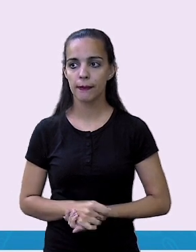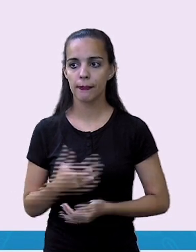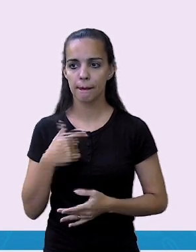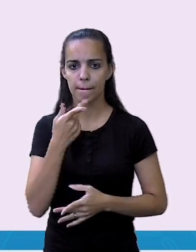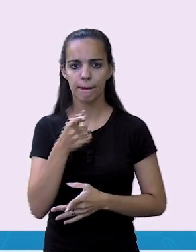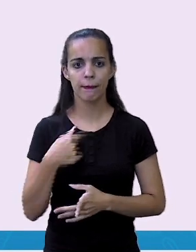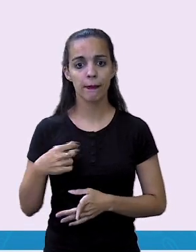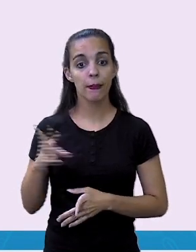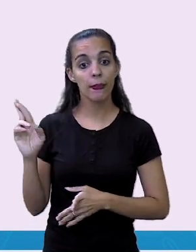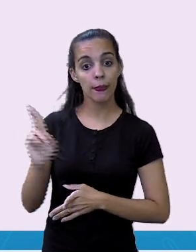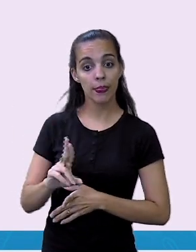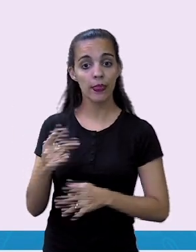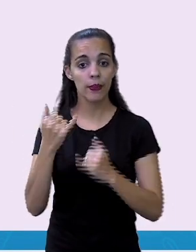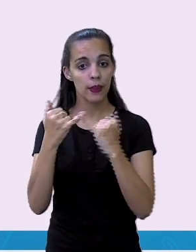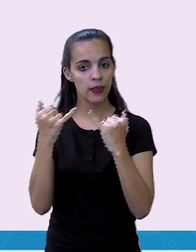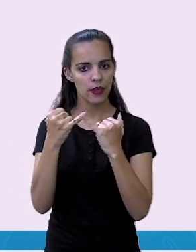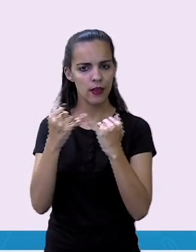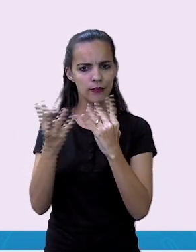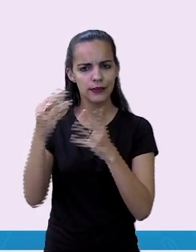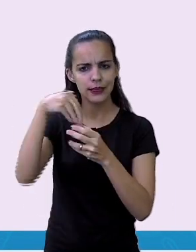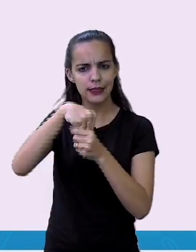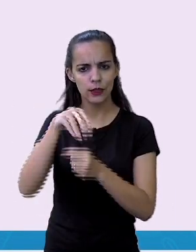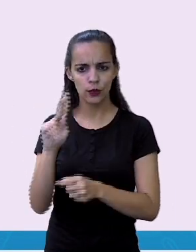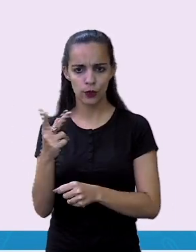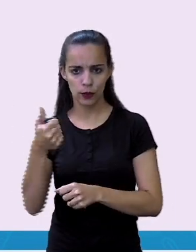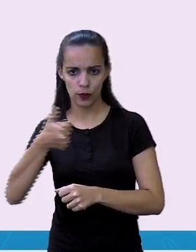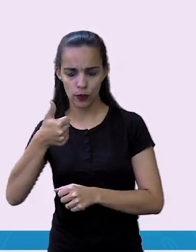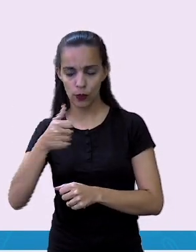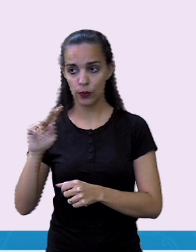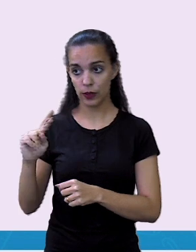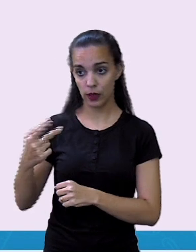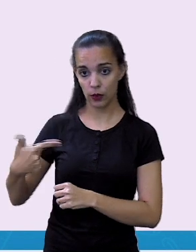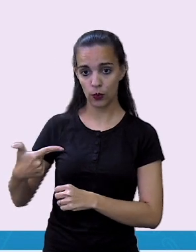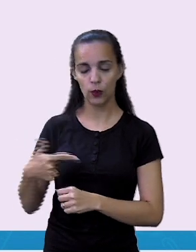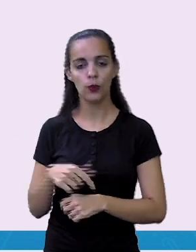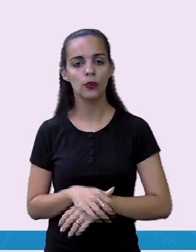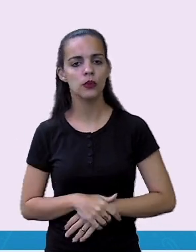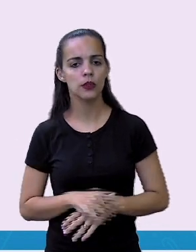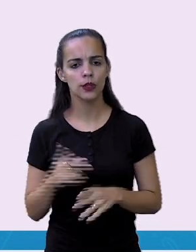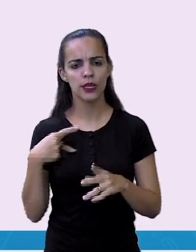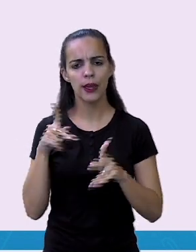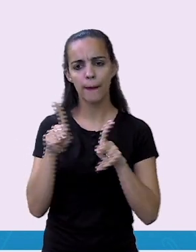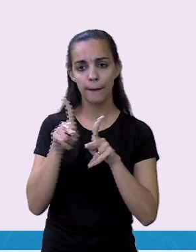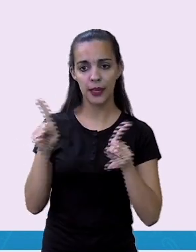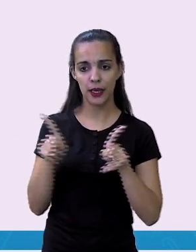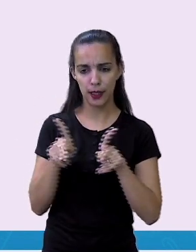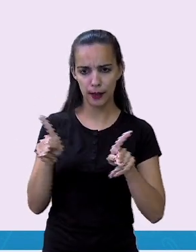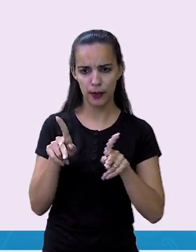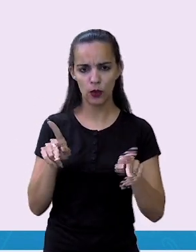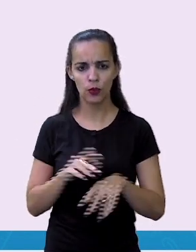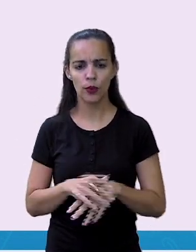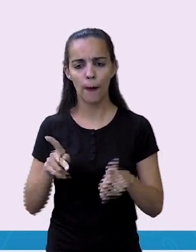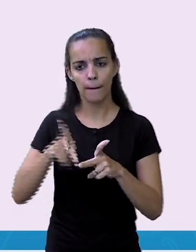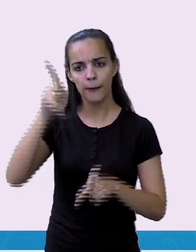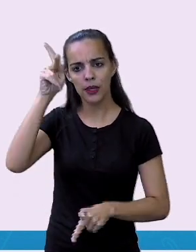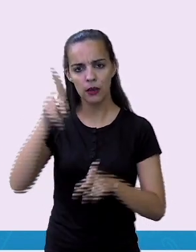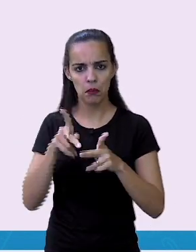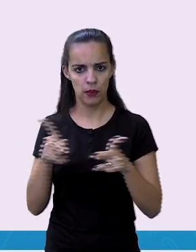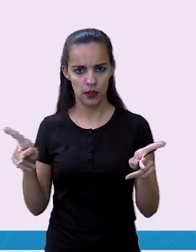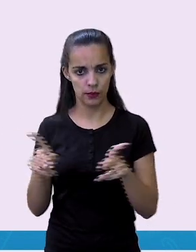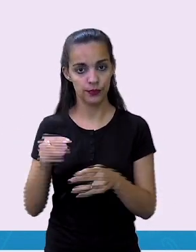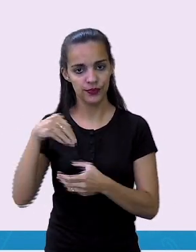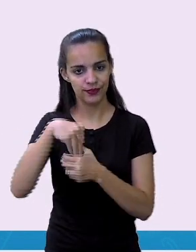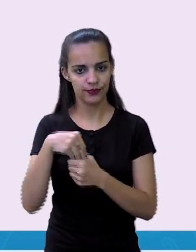os perímetros é simples. O perímetro da figura 1, nós temos 1,